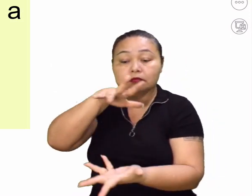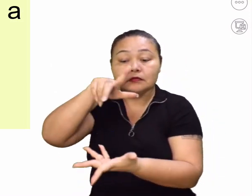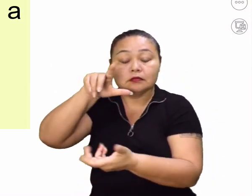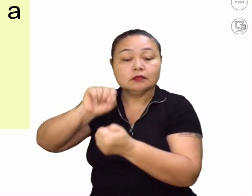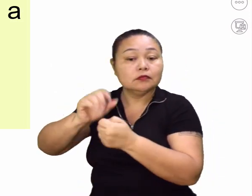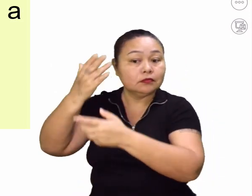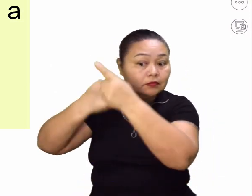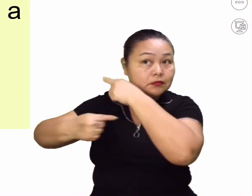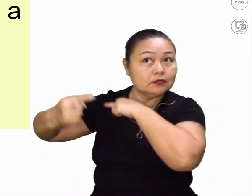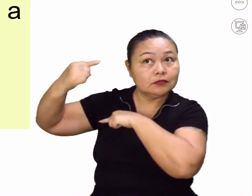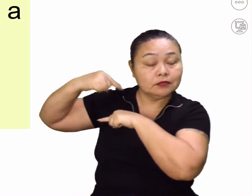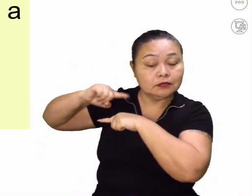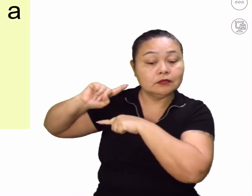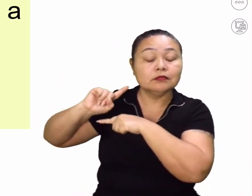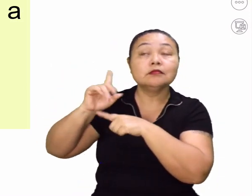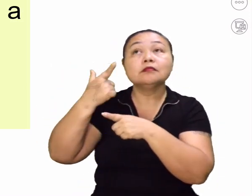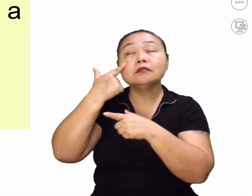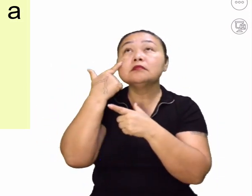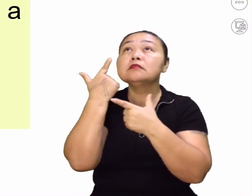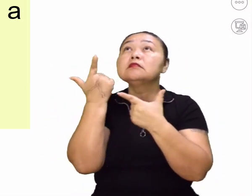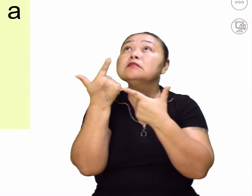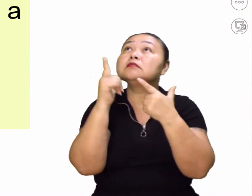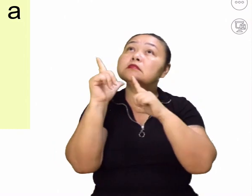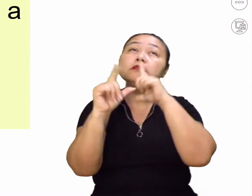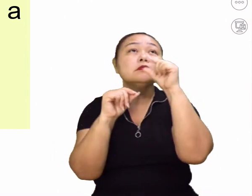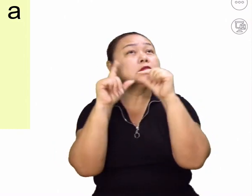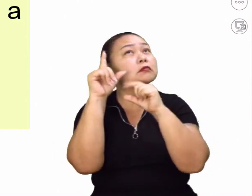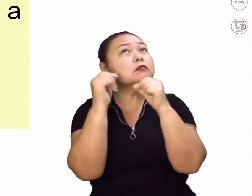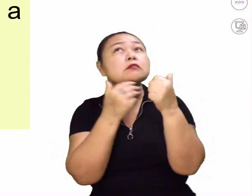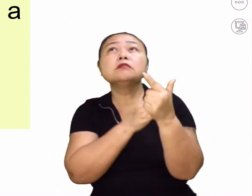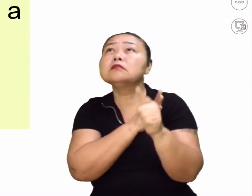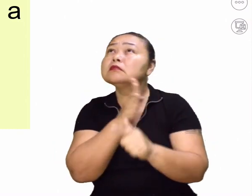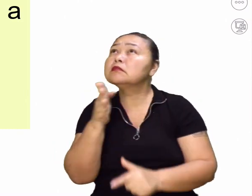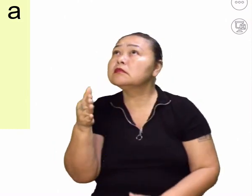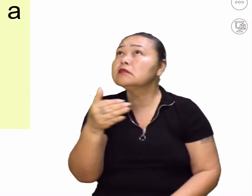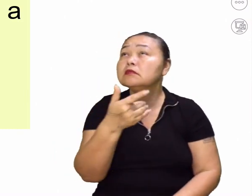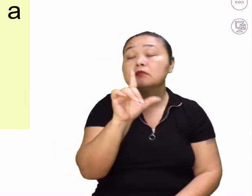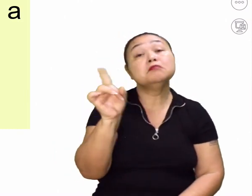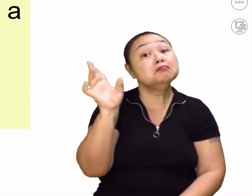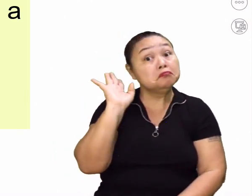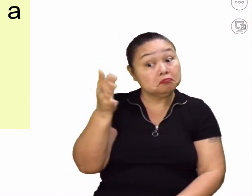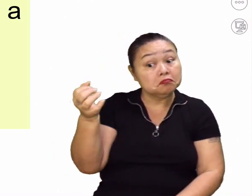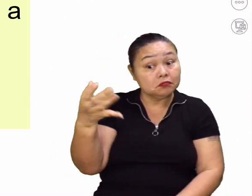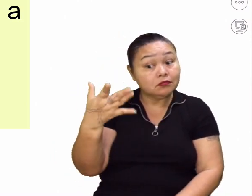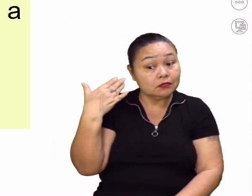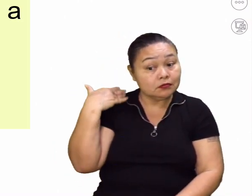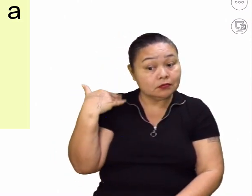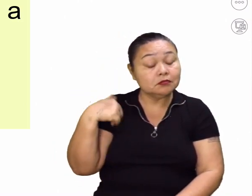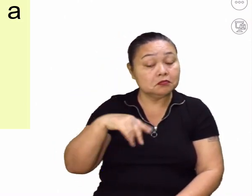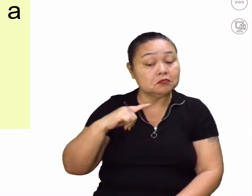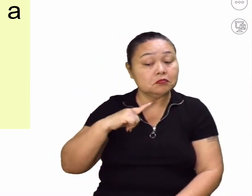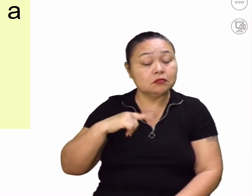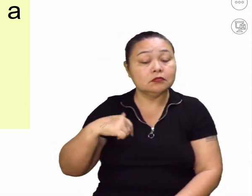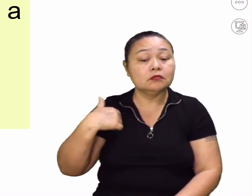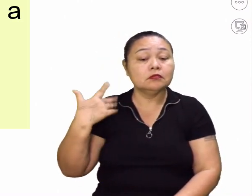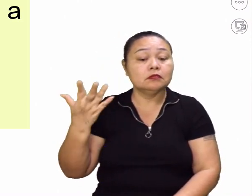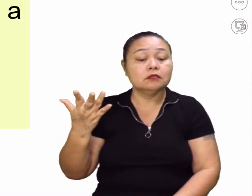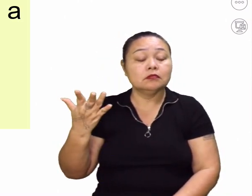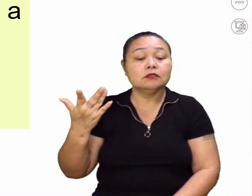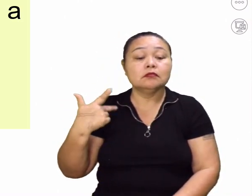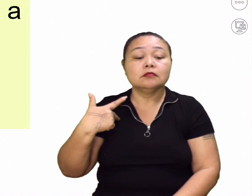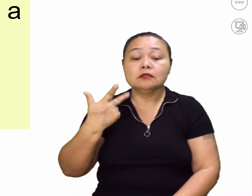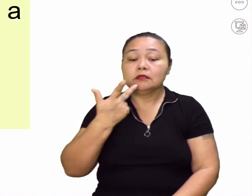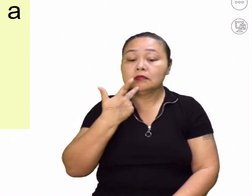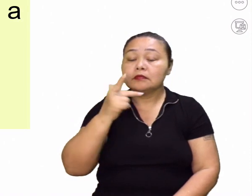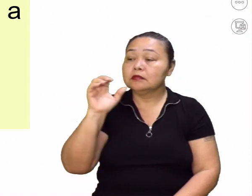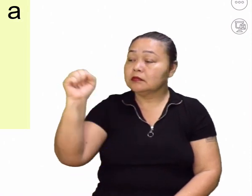a galera realmente se orientava pelos astros. E já era algo bem inovador, né, para o período, né, professor Jorge? Então, costuma-se